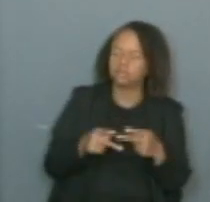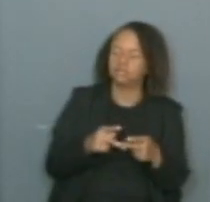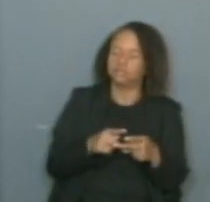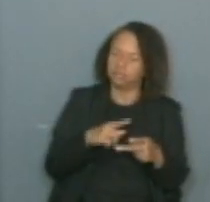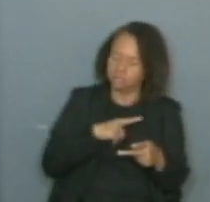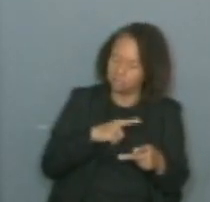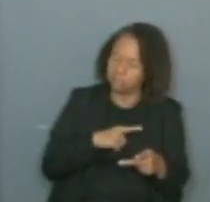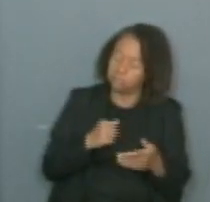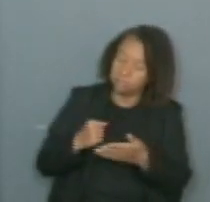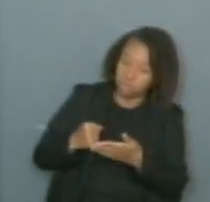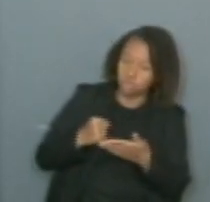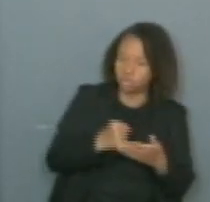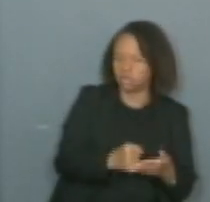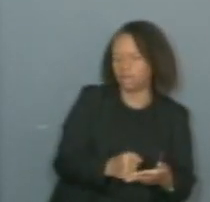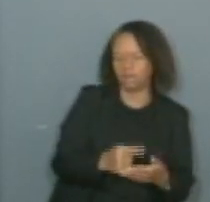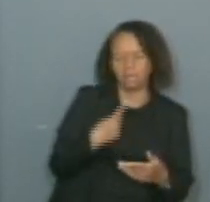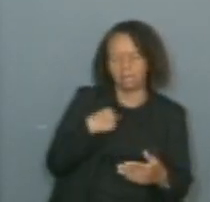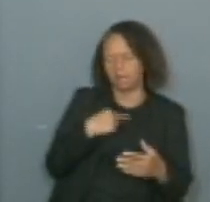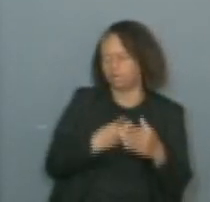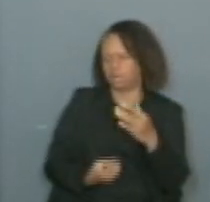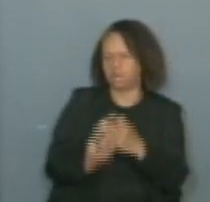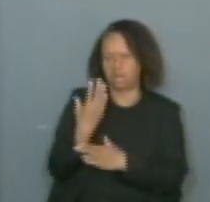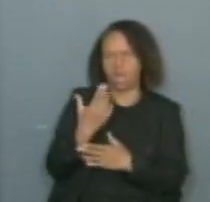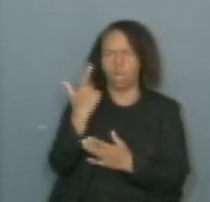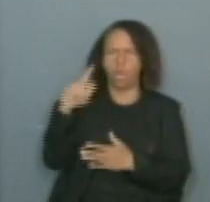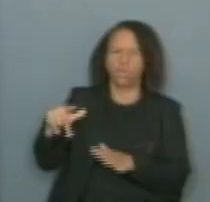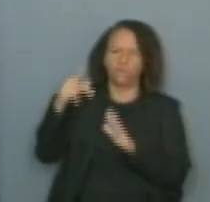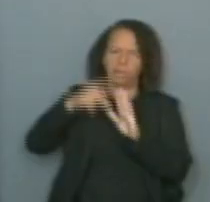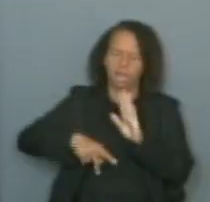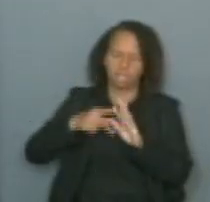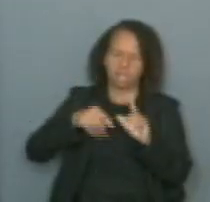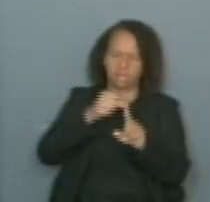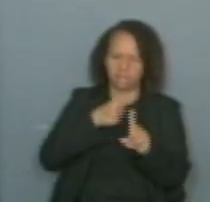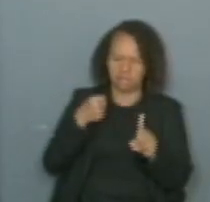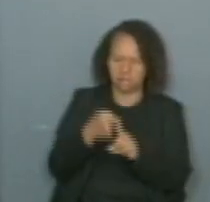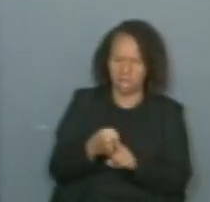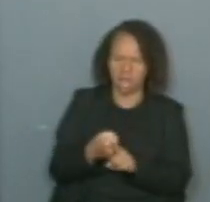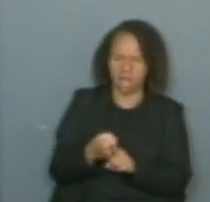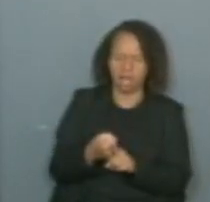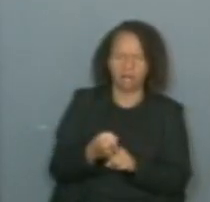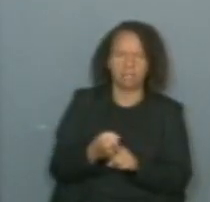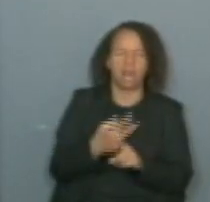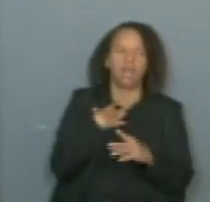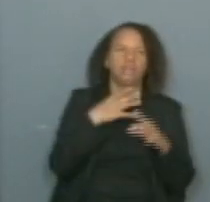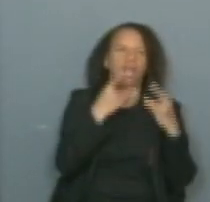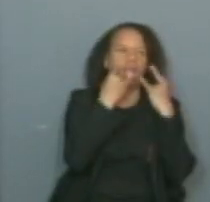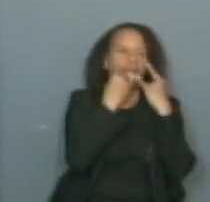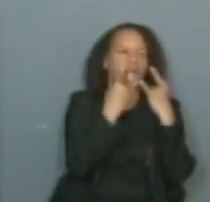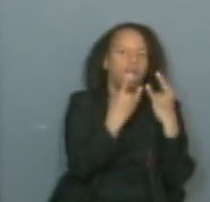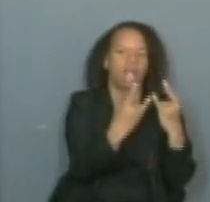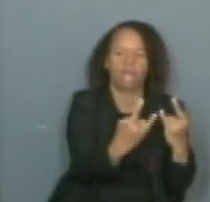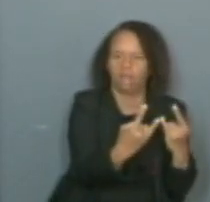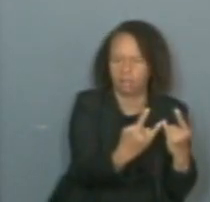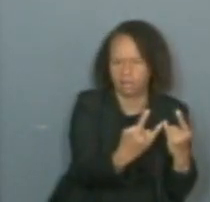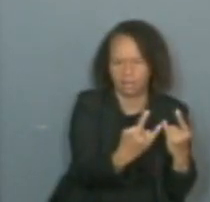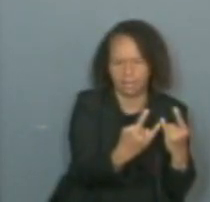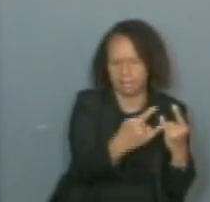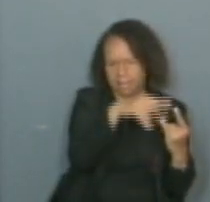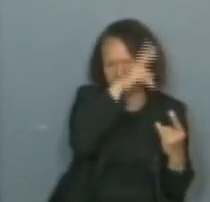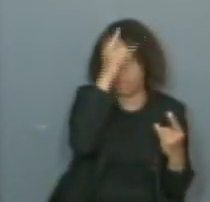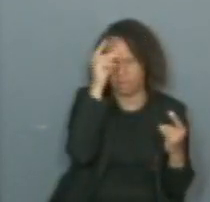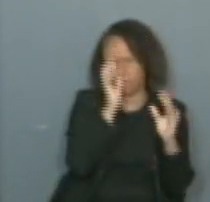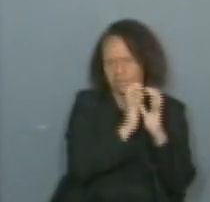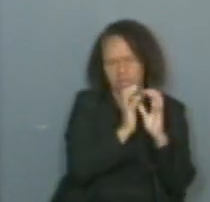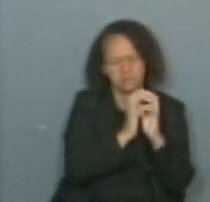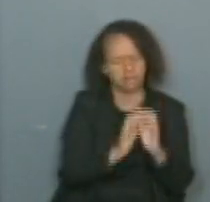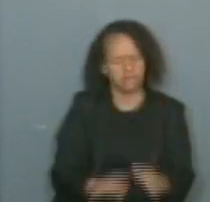seja assistida. Não dá para criar mais um projeto social que algeme o cidadão, a prefeitura da